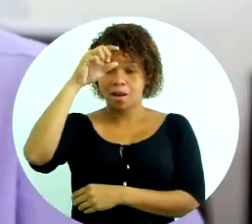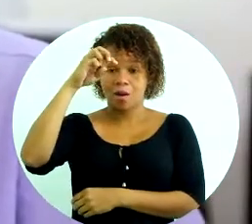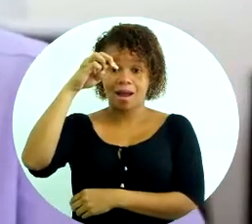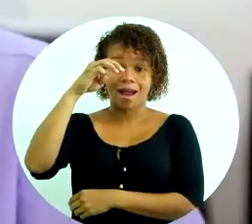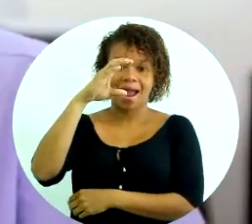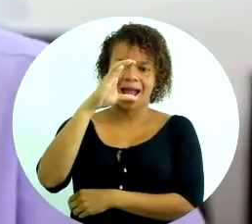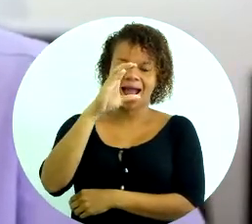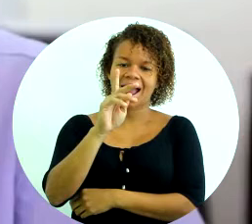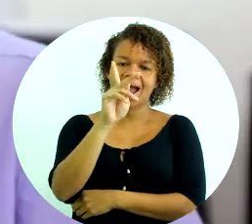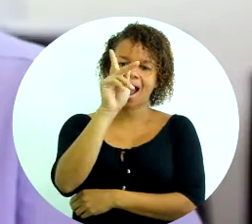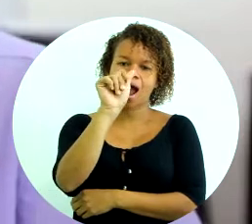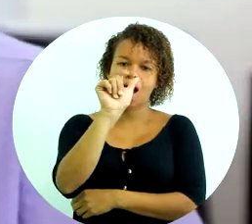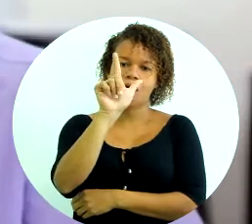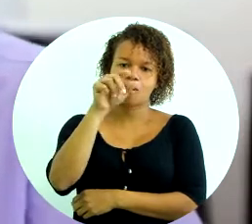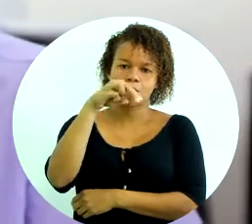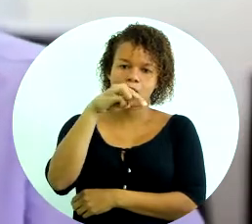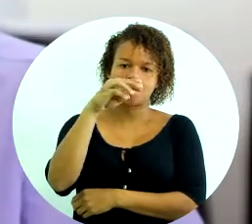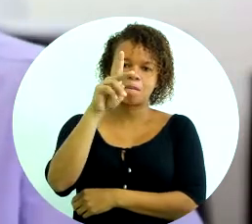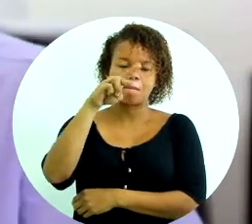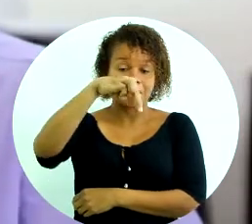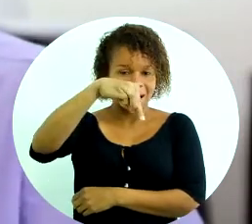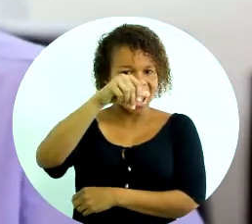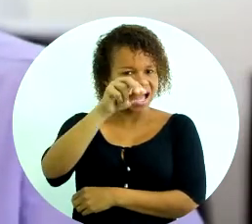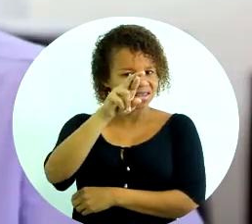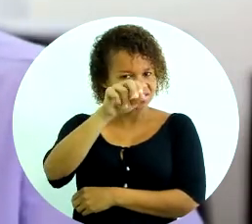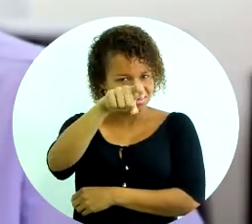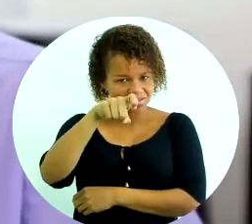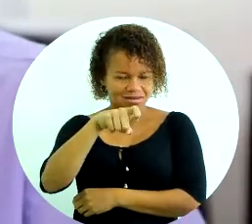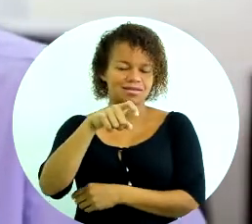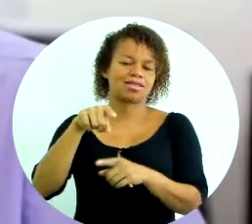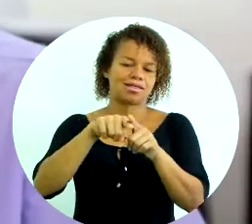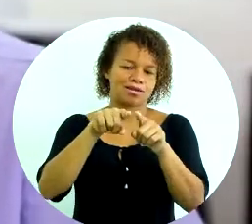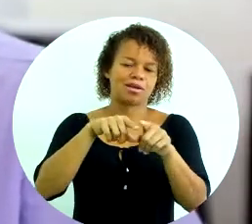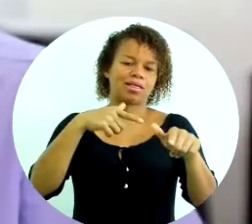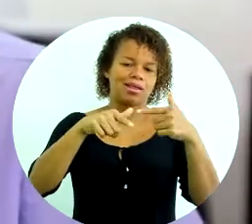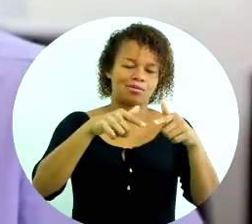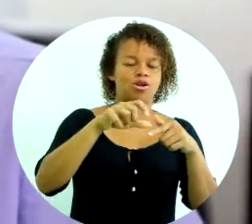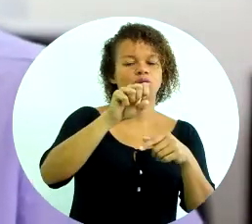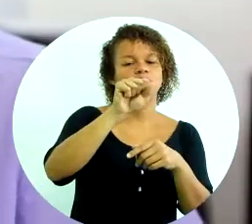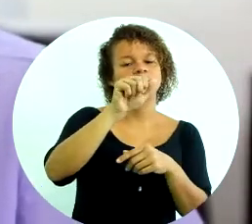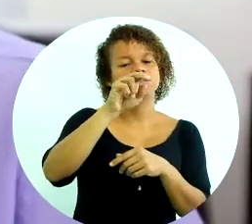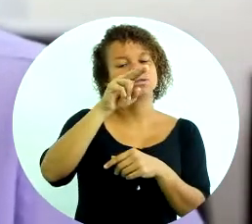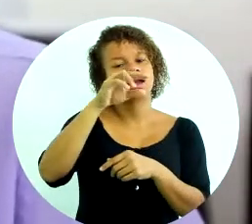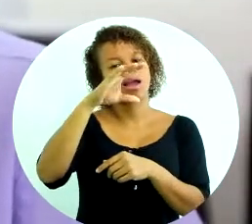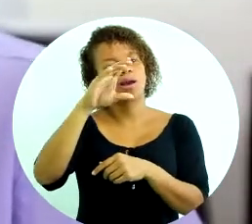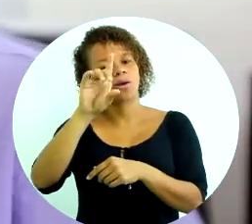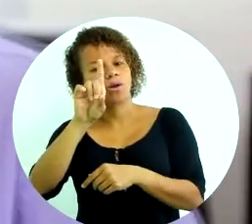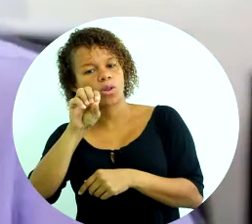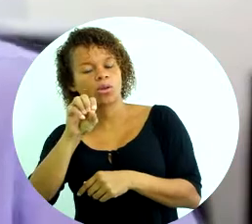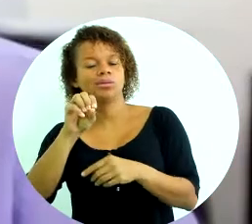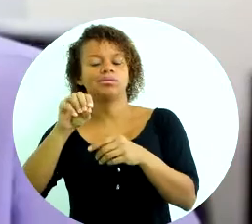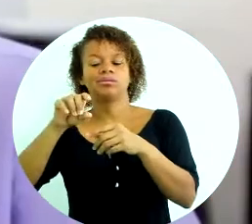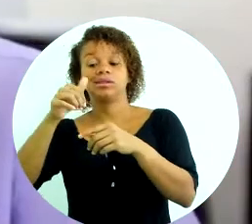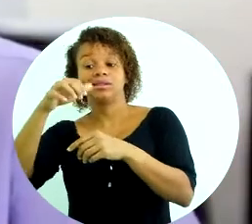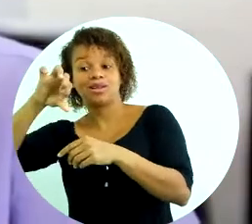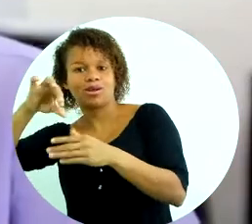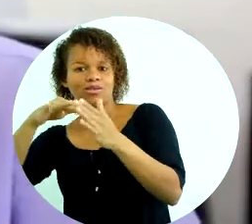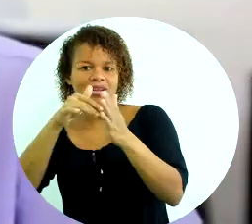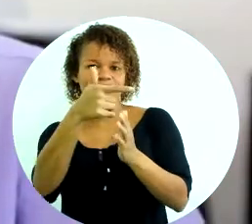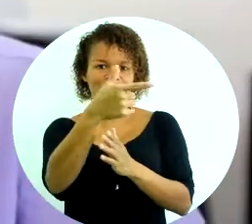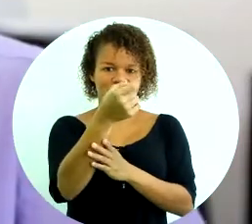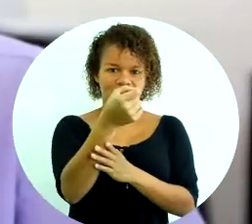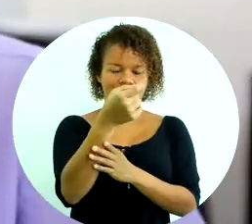alemão Karl Marx, pensador influente na sociedade do século XIX e principalmente do século XX. Suas ideias